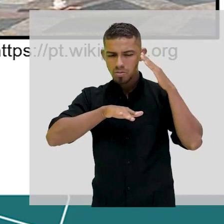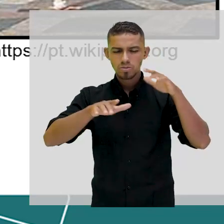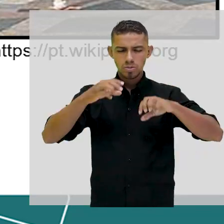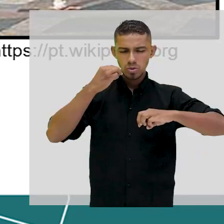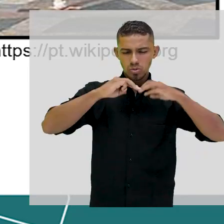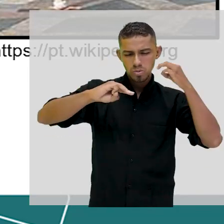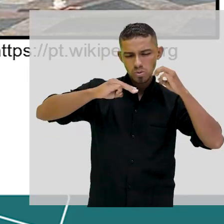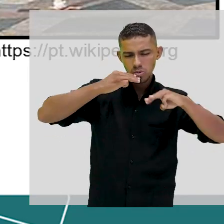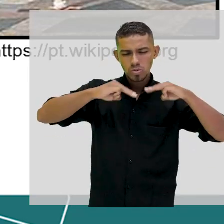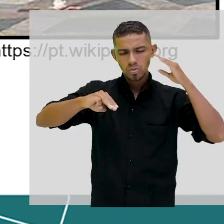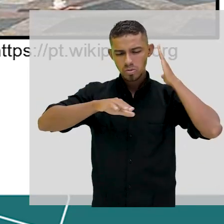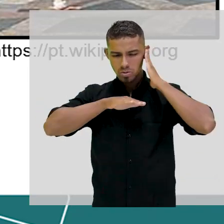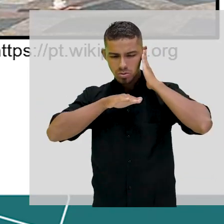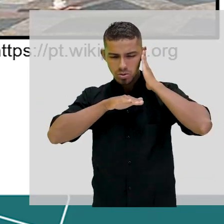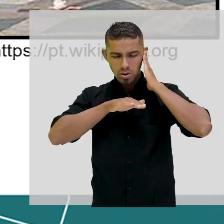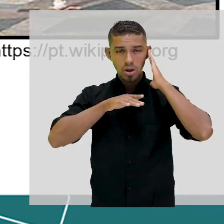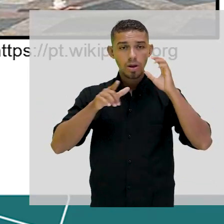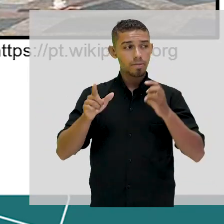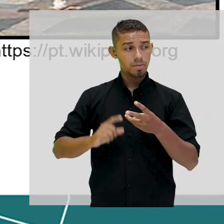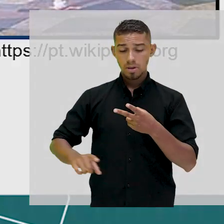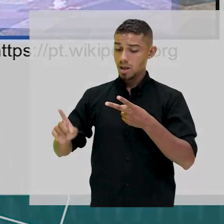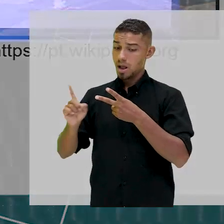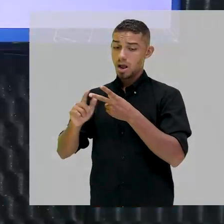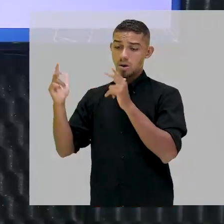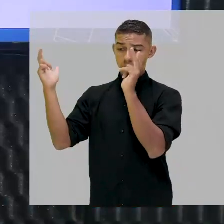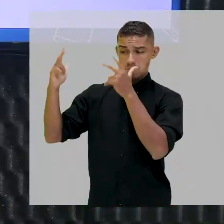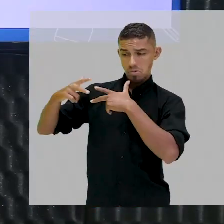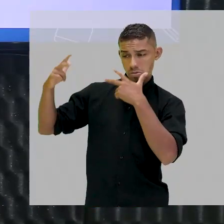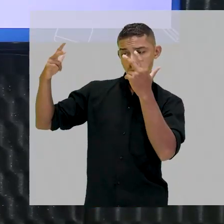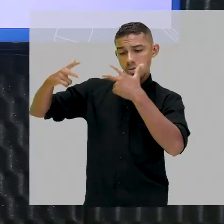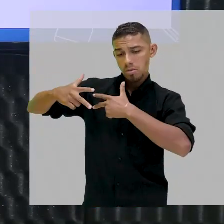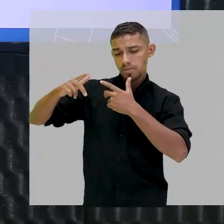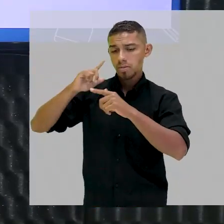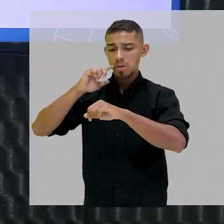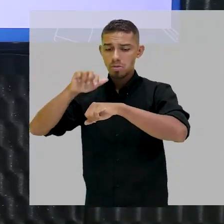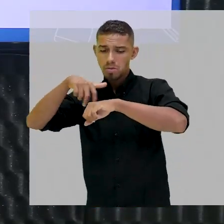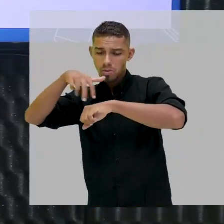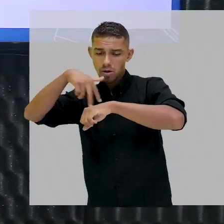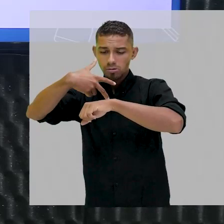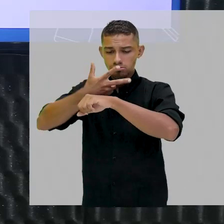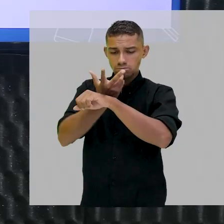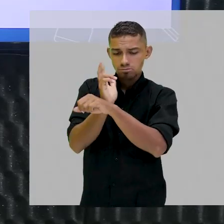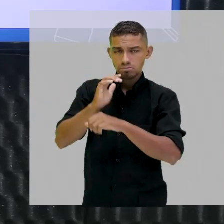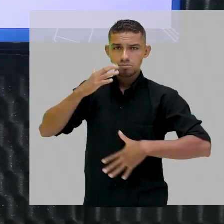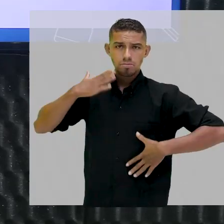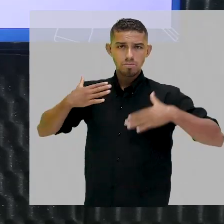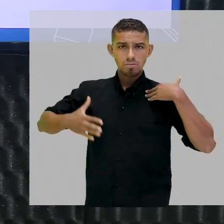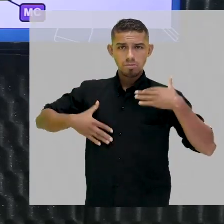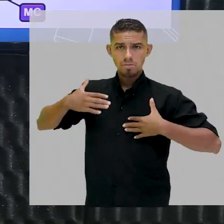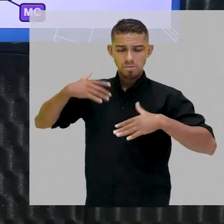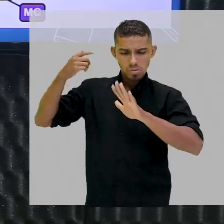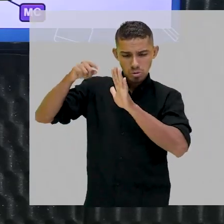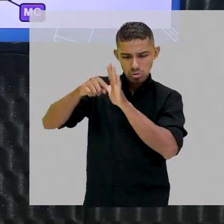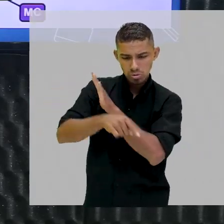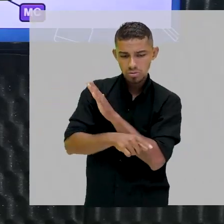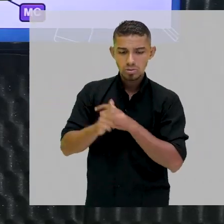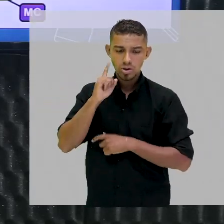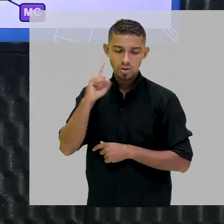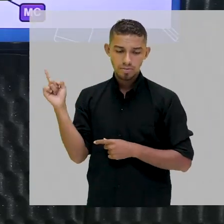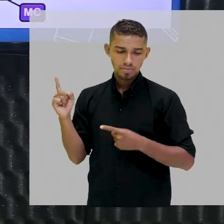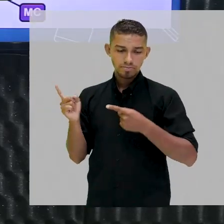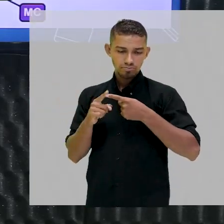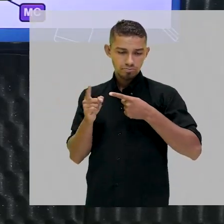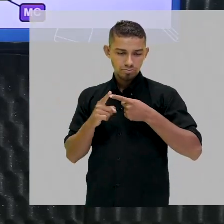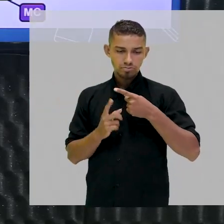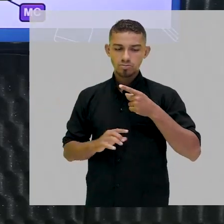musicalidade, das batidas, mas o hip hop, ele é algo que é muito mais aprofundado. O hip hop é o